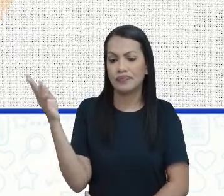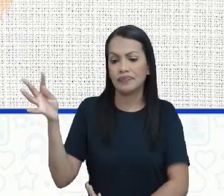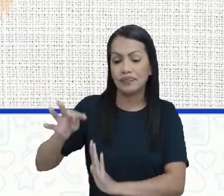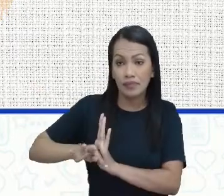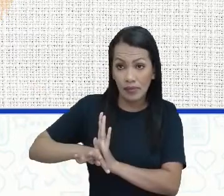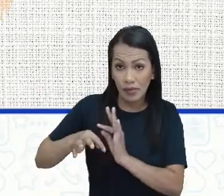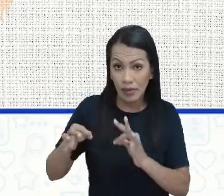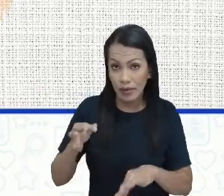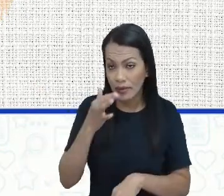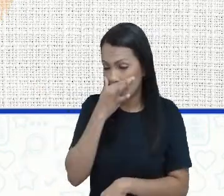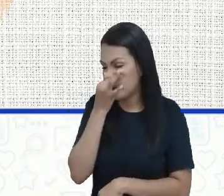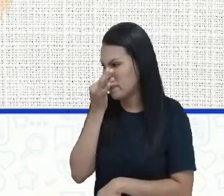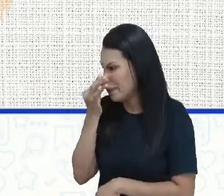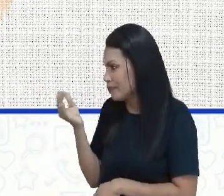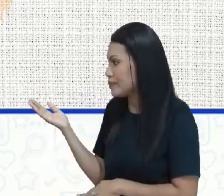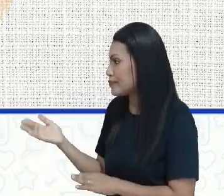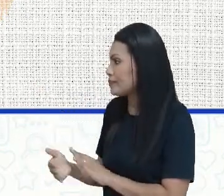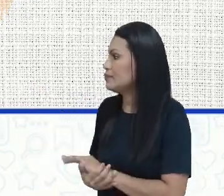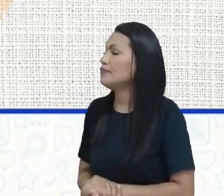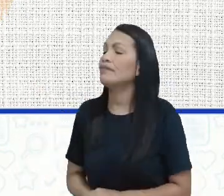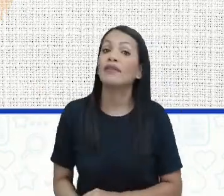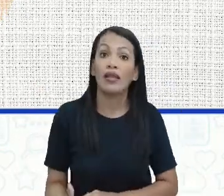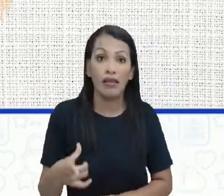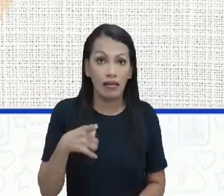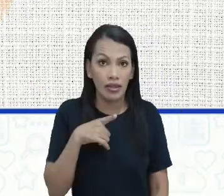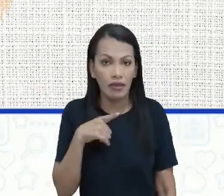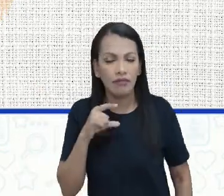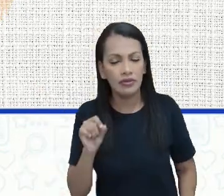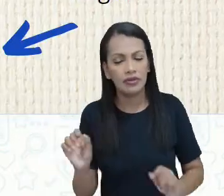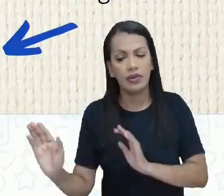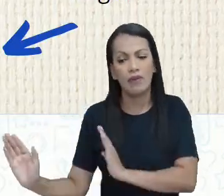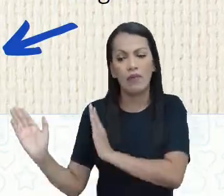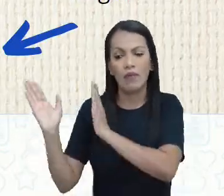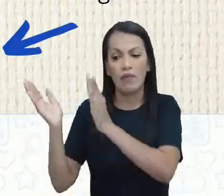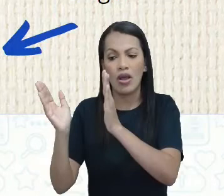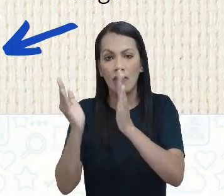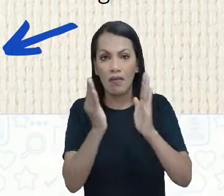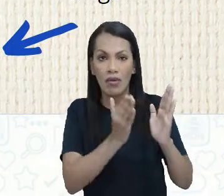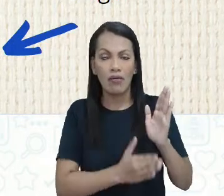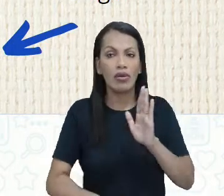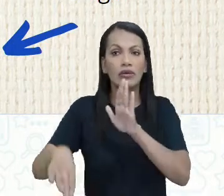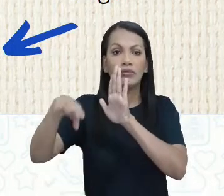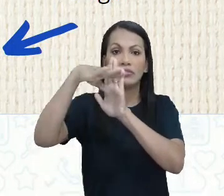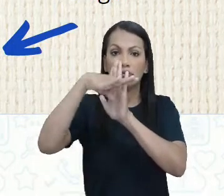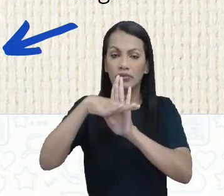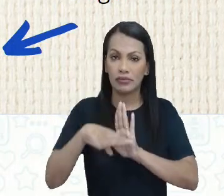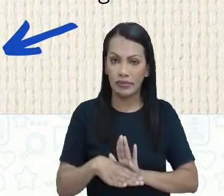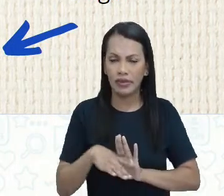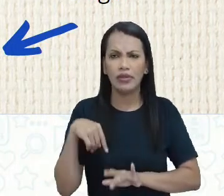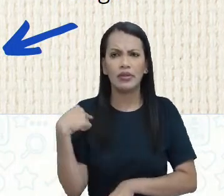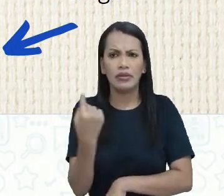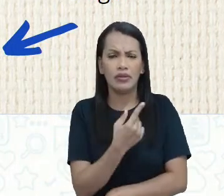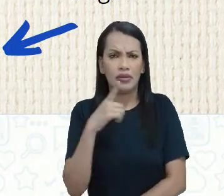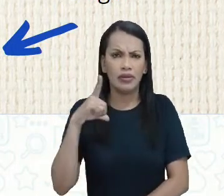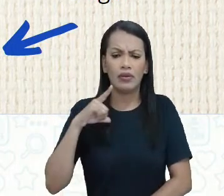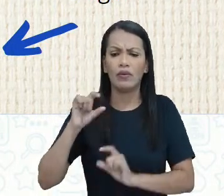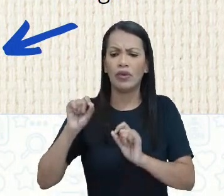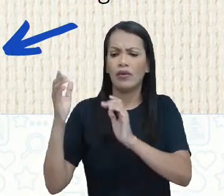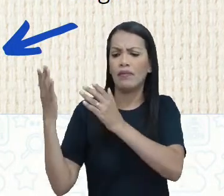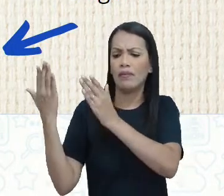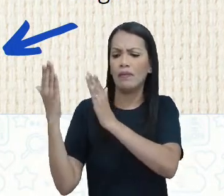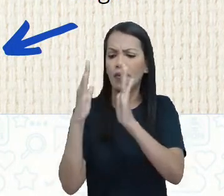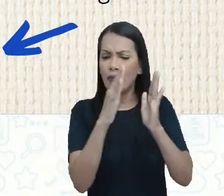da narrativa, vocês percebem que houve uma ordem aí na narração dos fatos nesse conto, né? A gente tem uma ordem